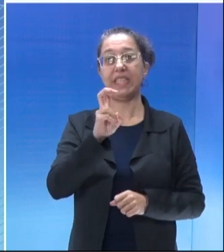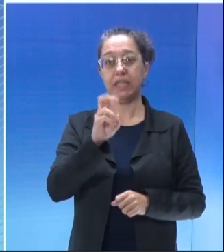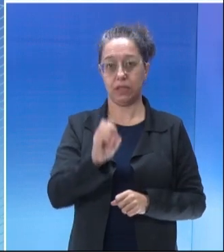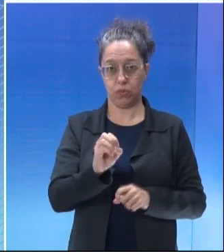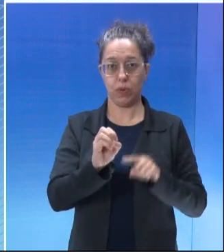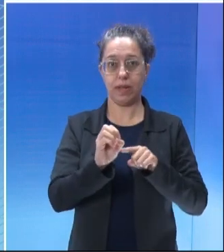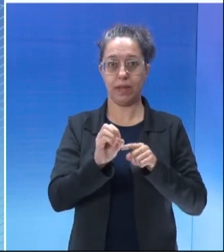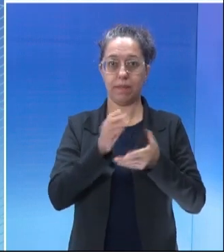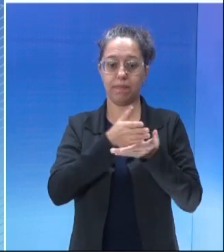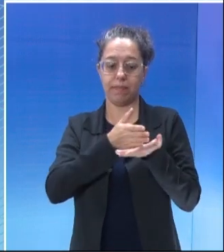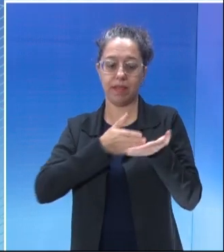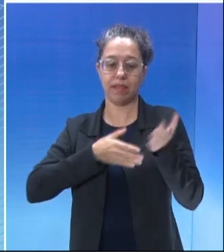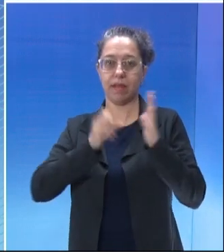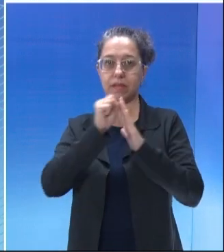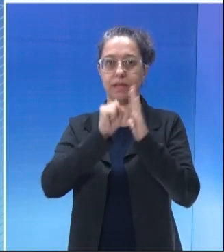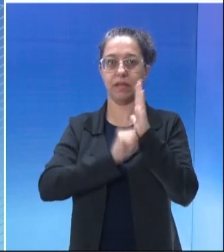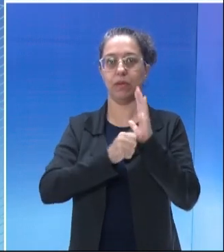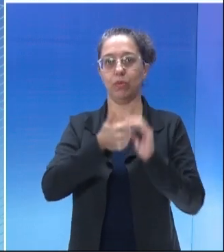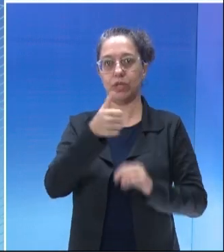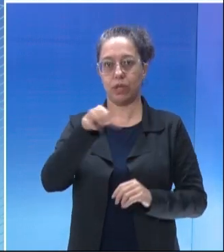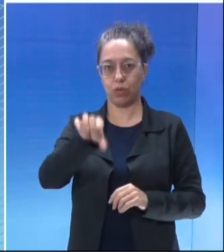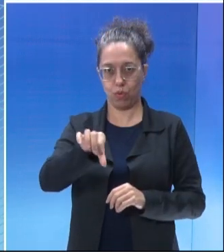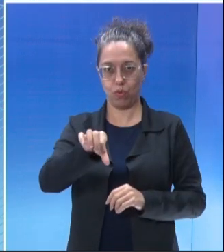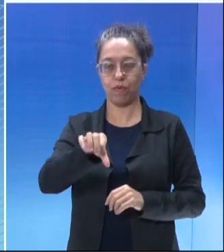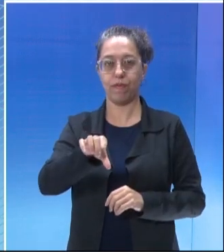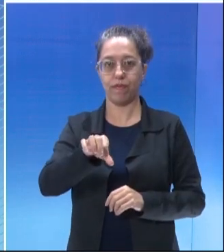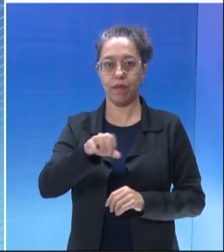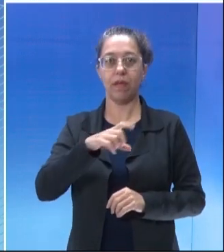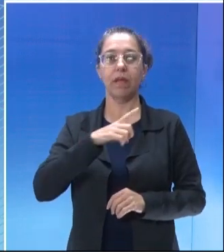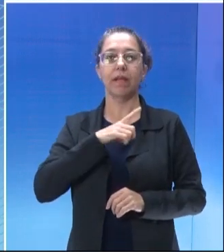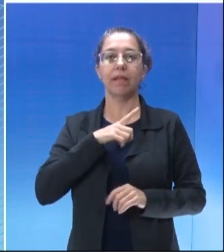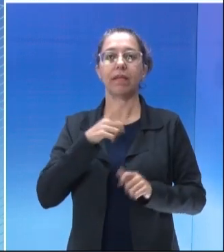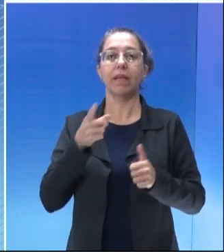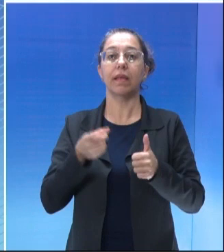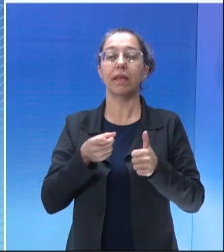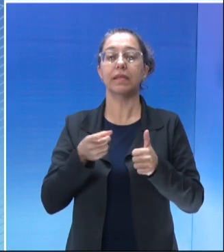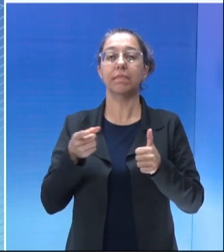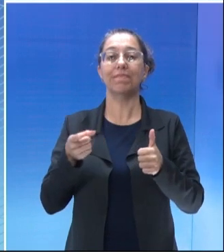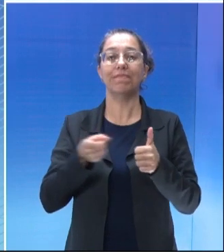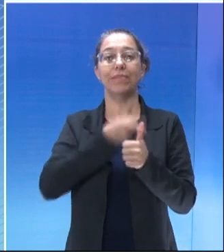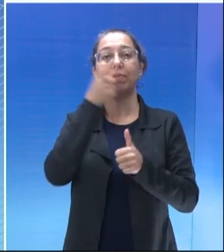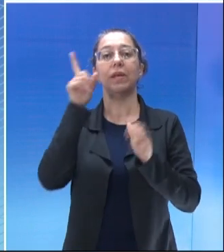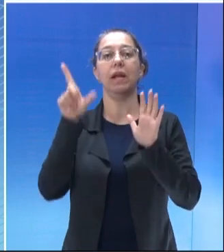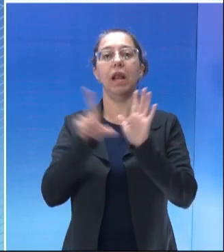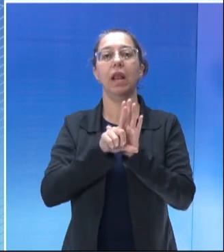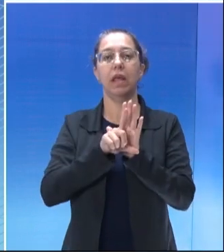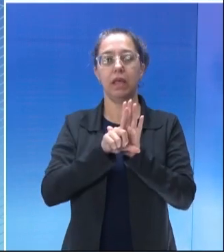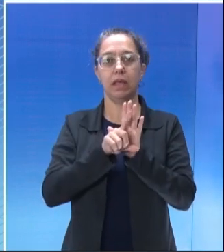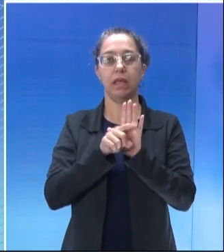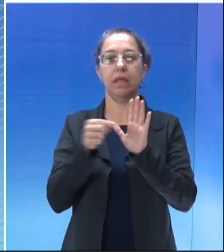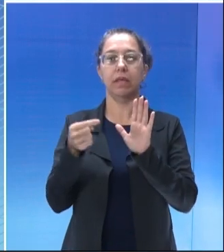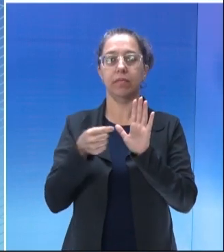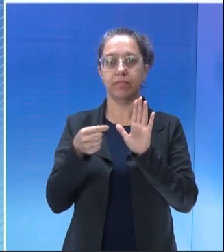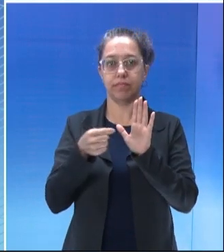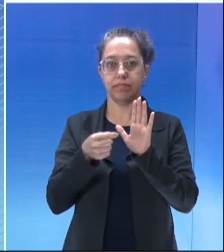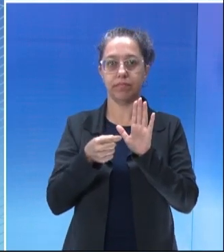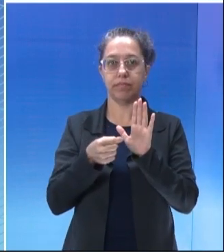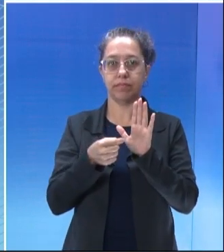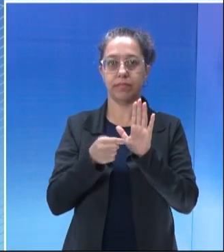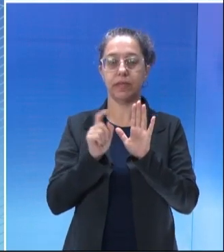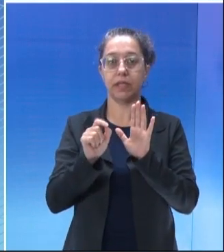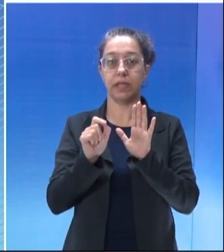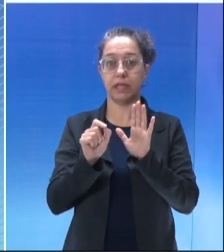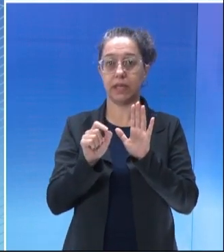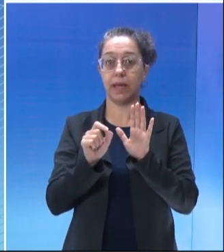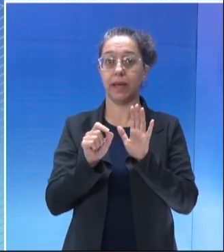já do século XIX, nós temos essa primeira lei que ela traz um grande diferencial para a época, que é